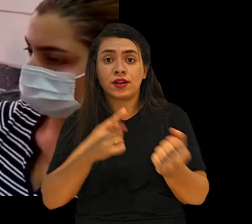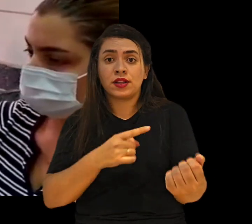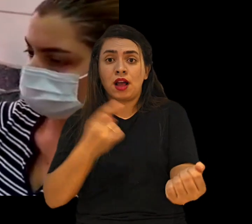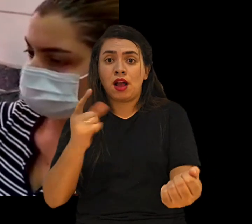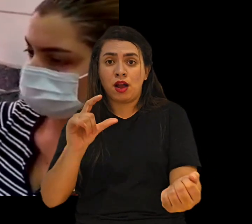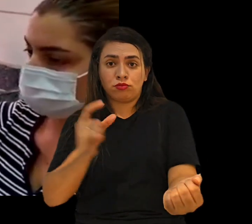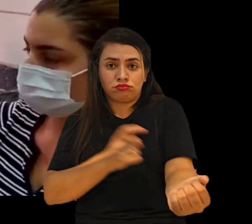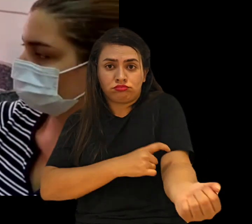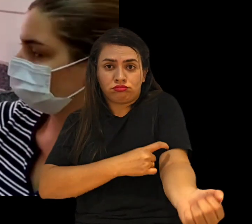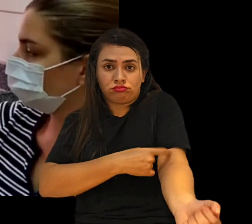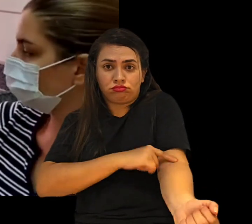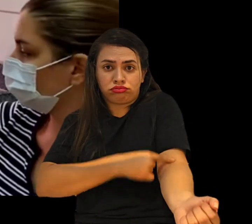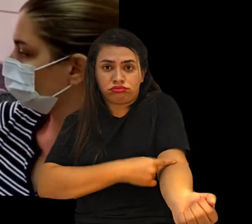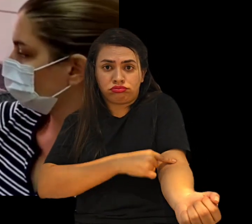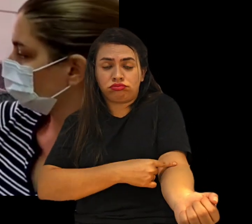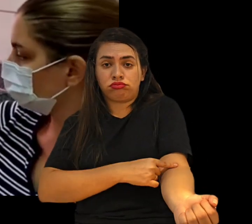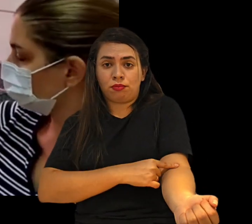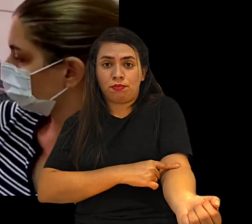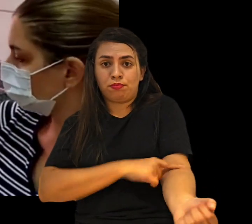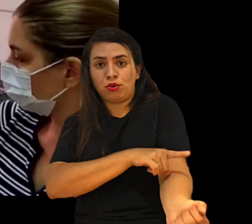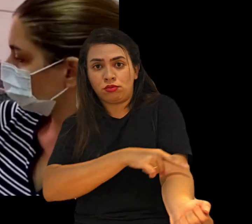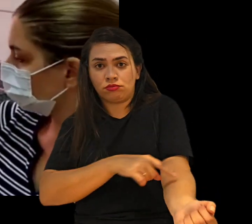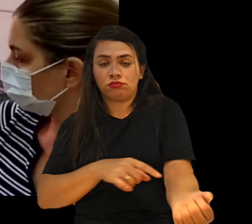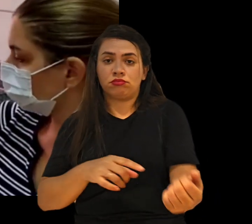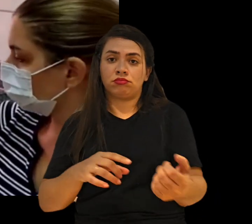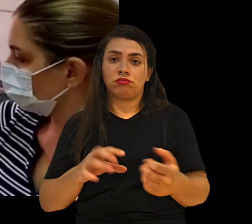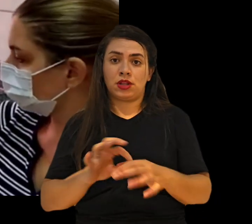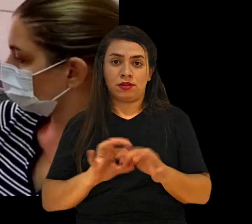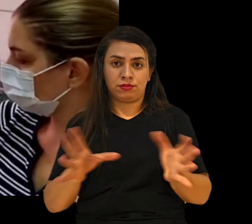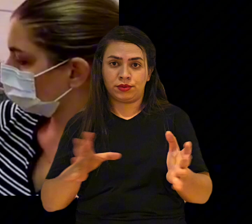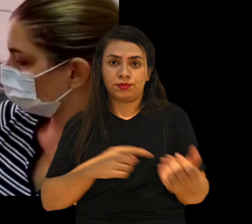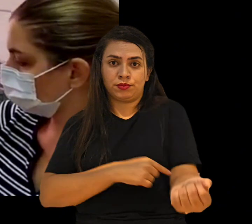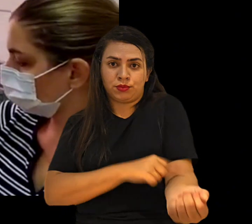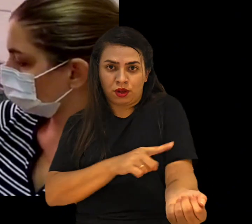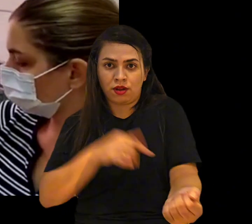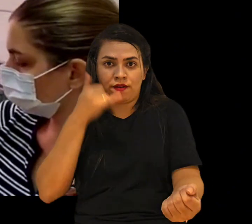homogeneiza rapidamente, coloquei aqui.